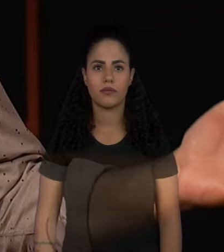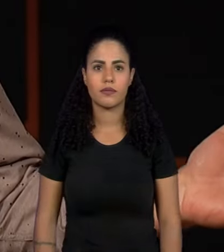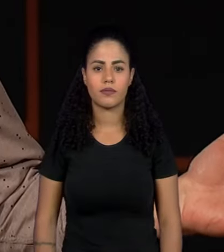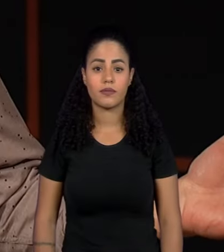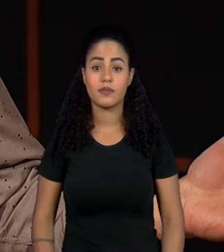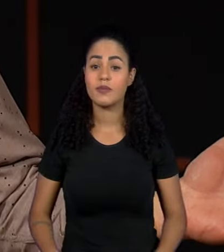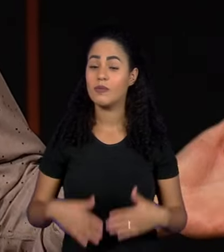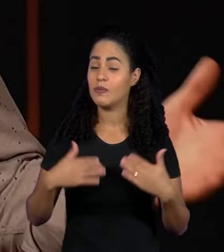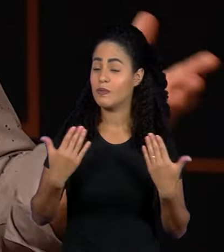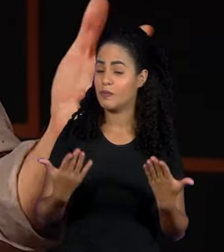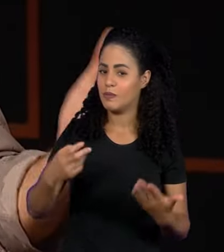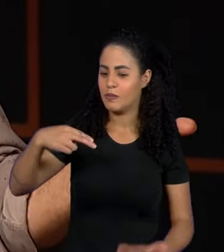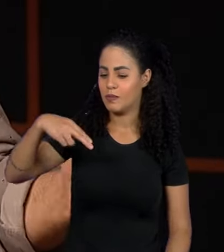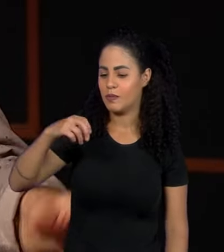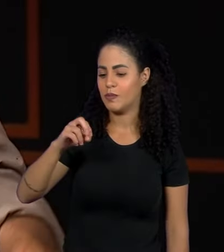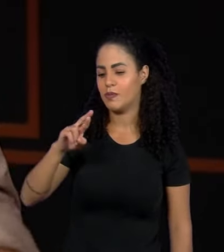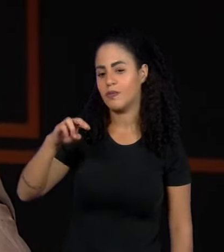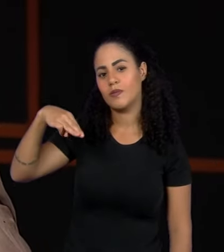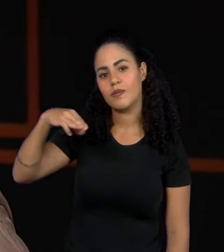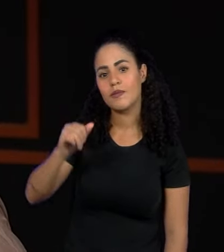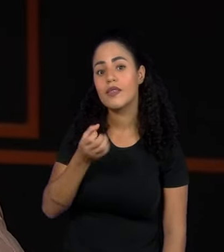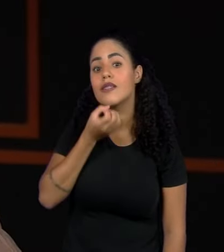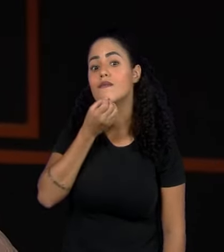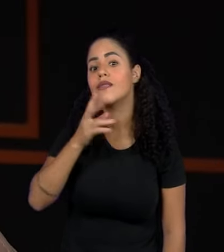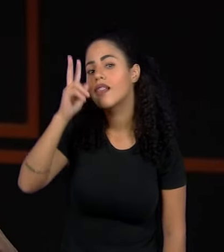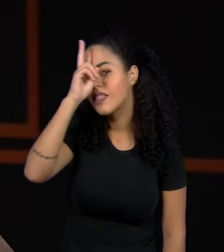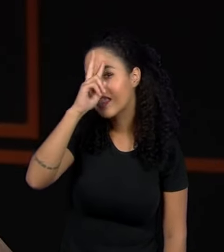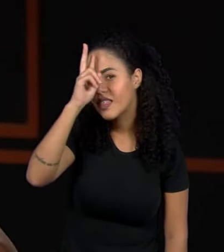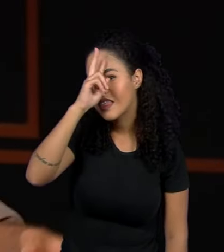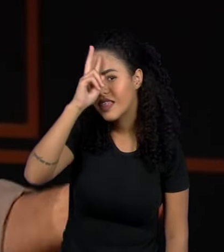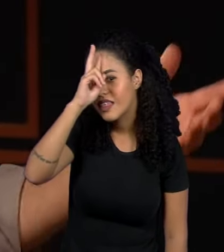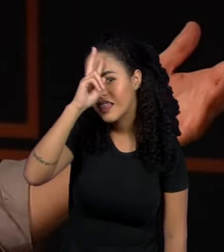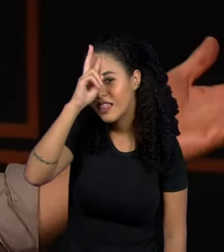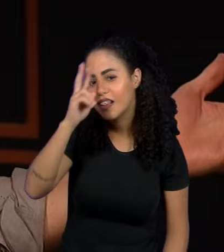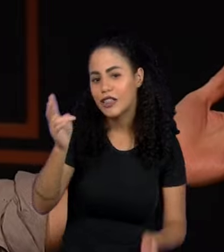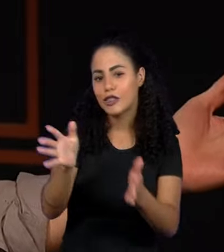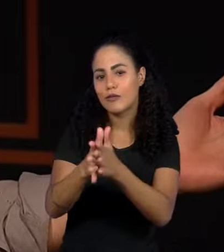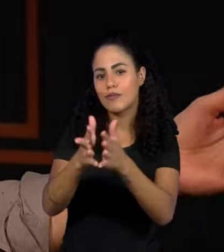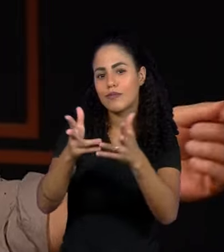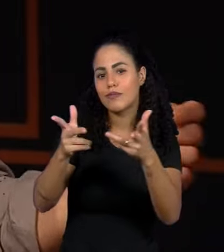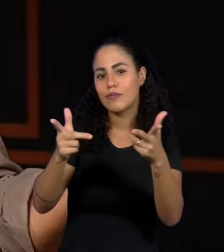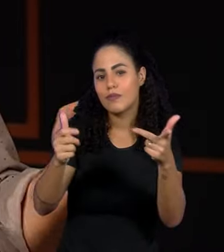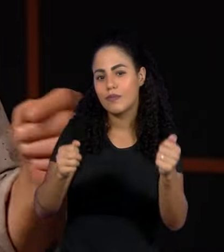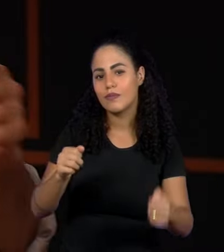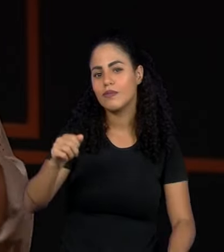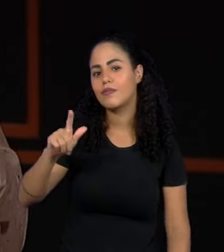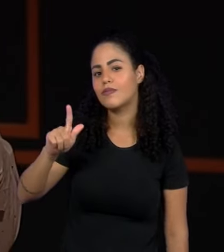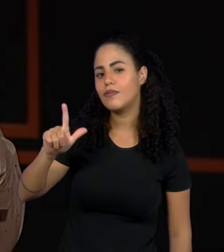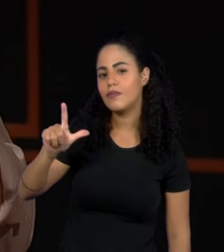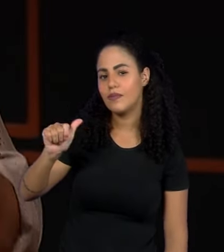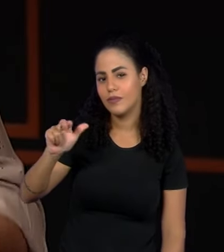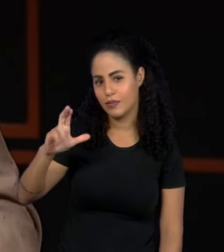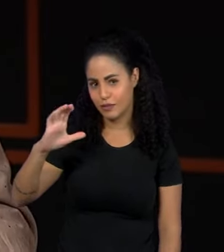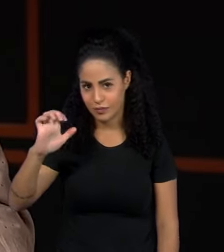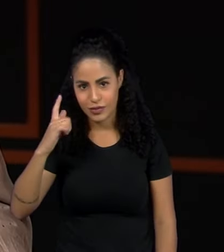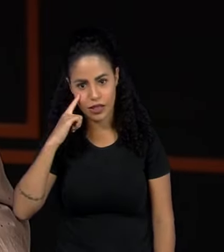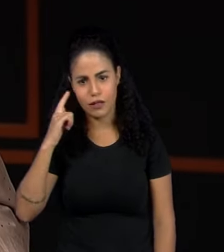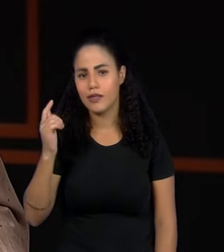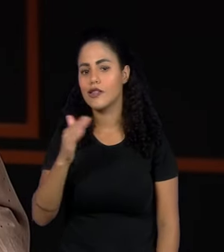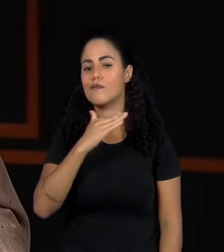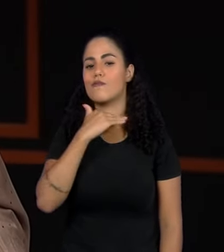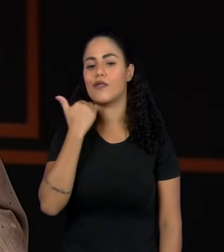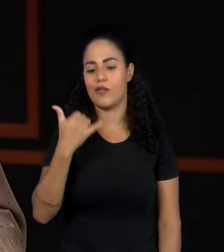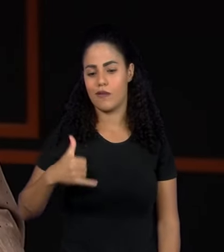Norma Bloom, e que bom ela ter relembrado aí a maravilhosa Glauce Rocha, que morreu no auge da carreira,